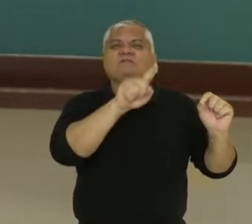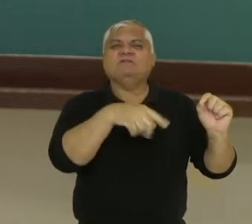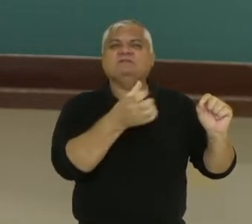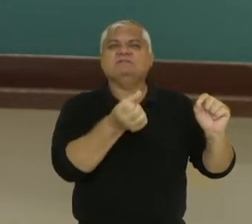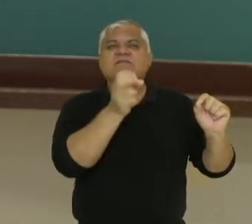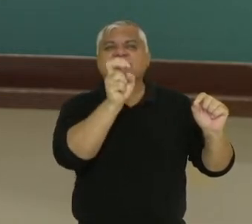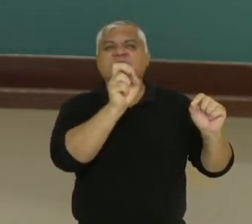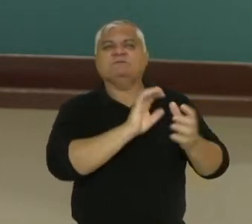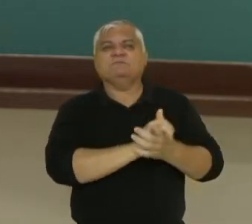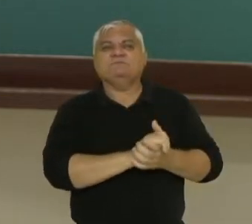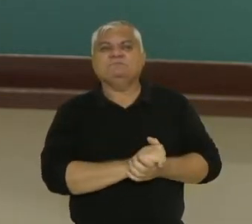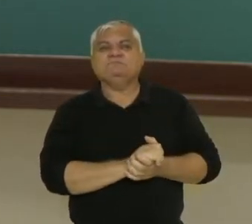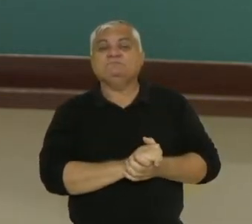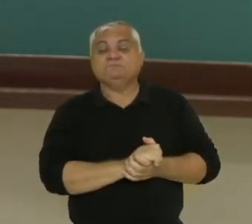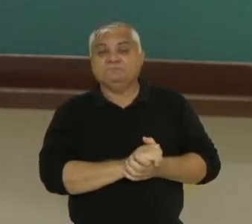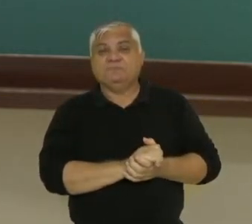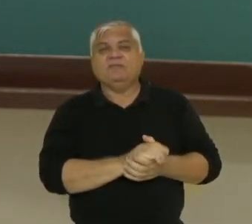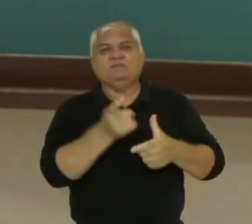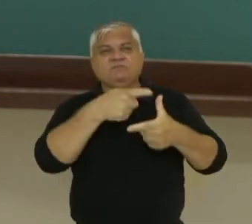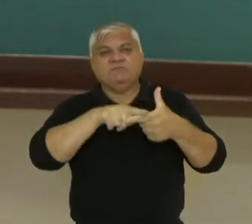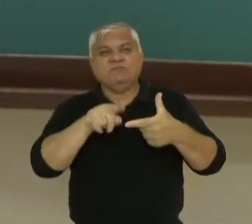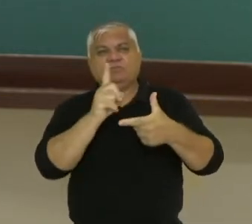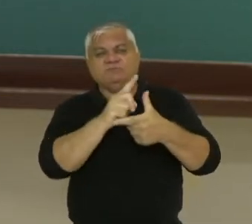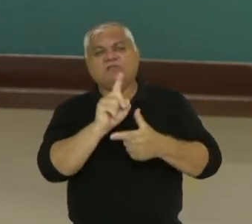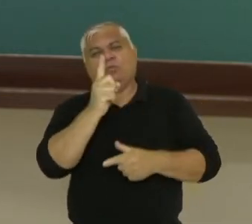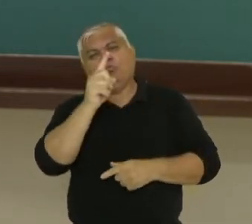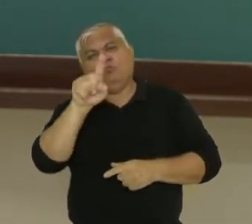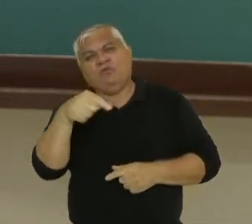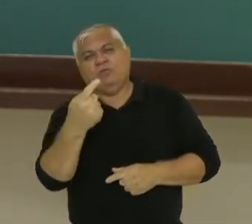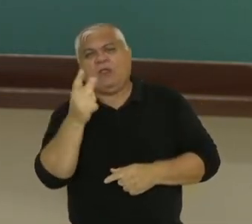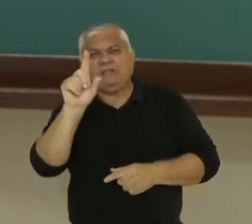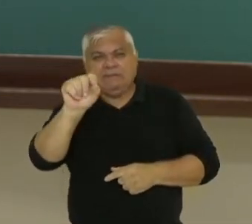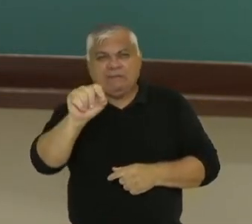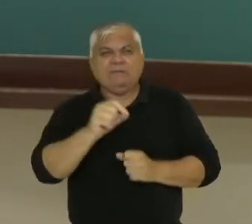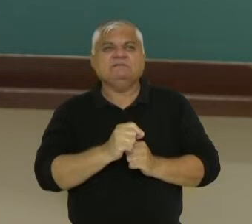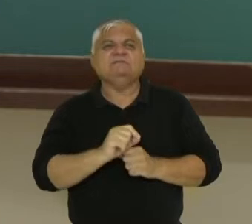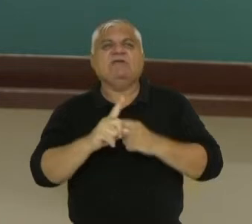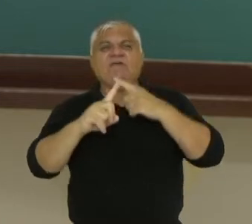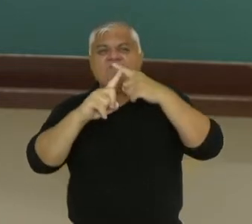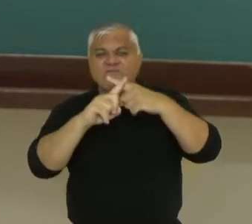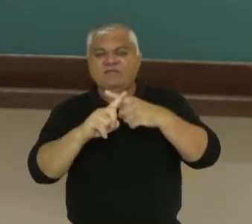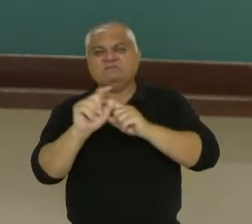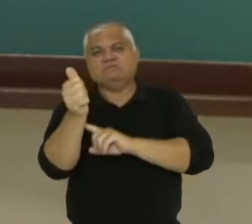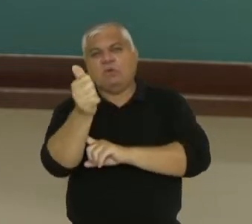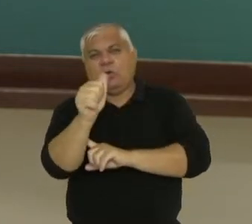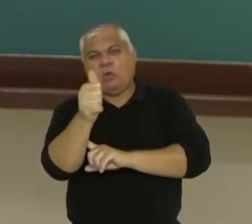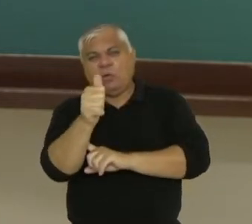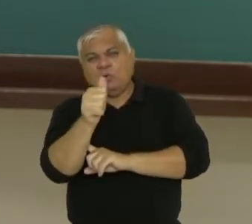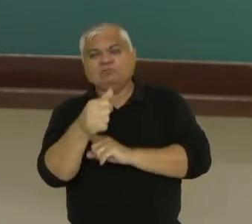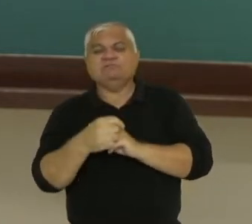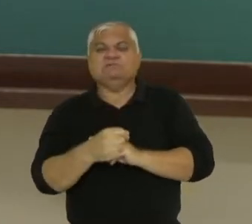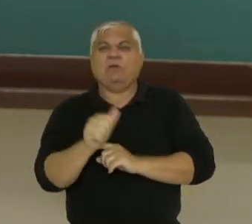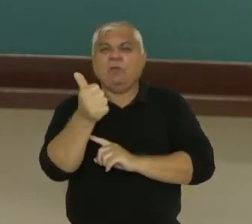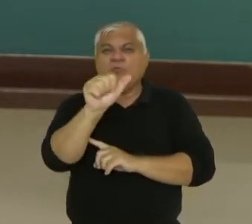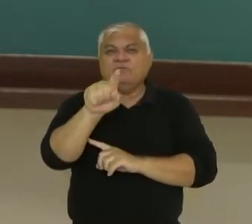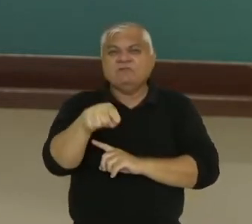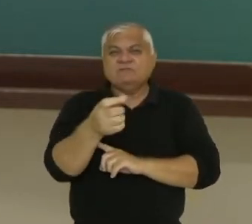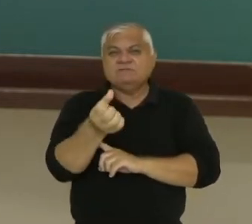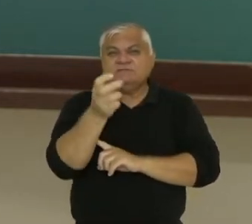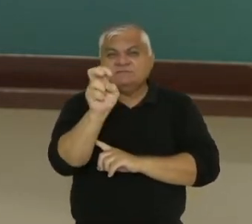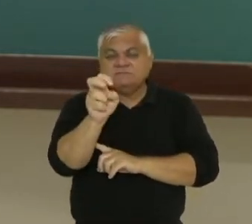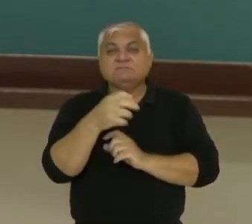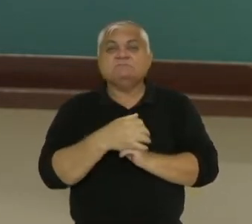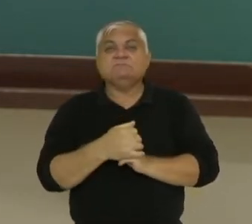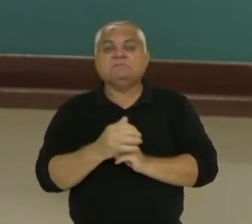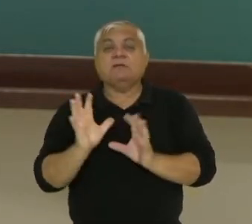11,65%. 110% dividido por 100, 1,10, vezes 11,65, portanto, a